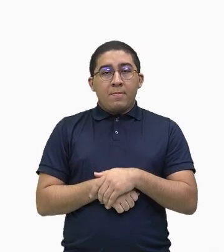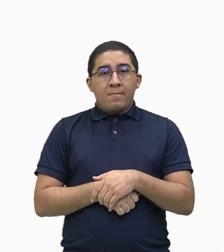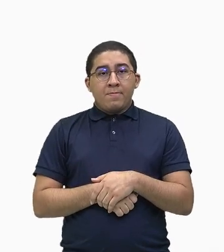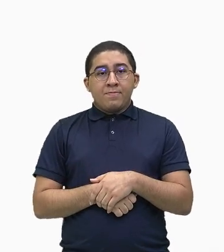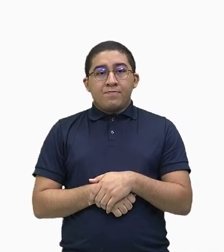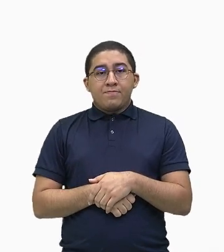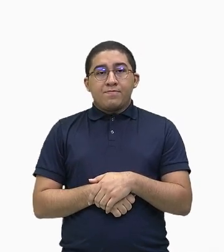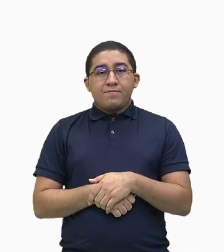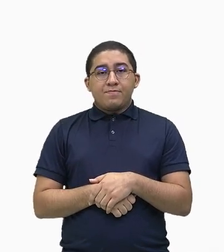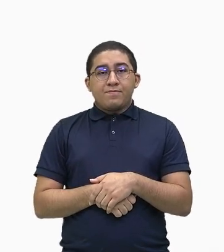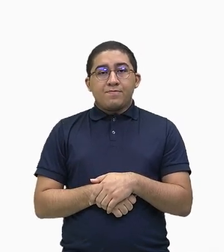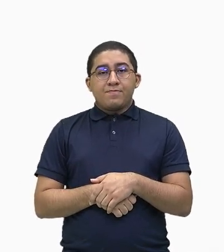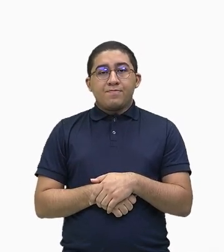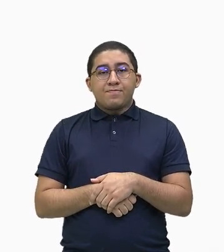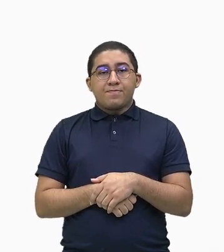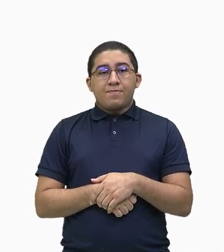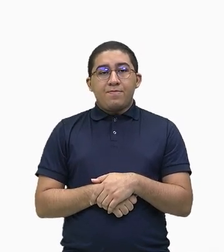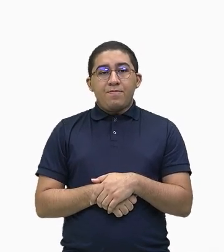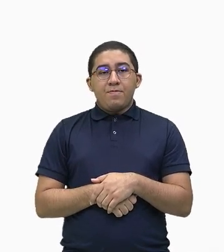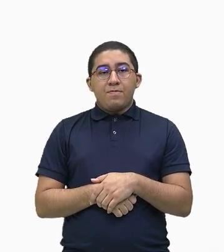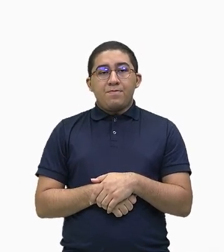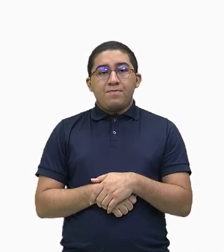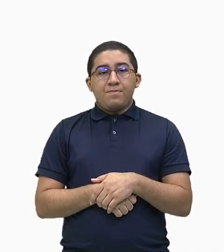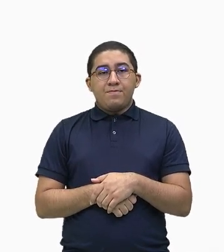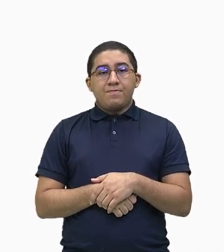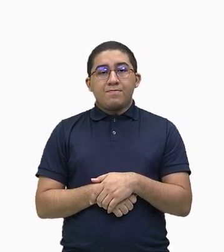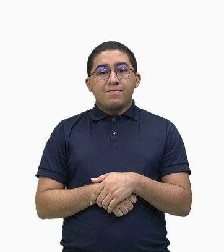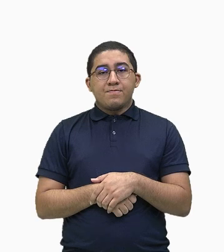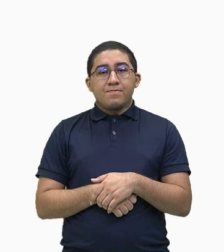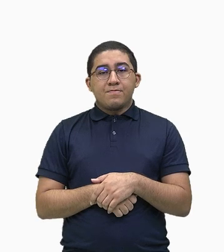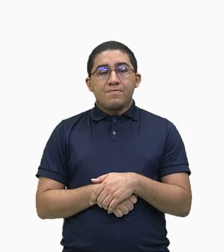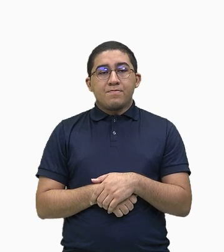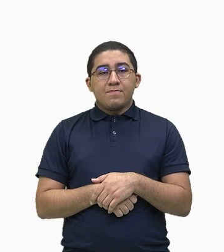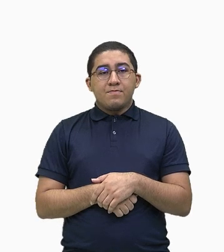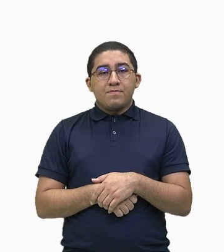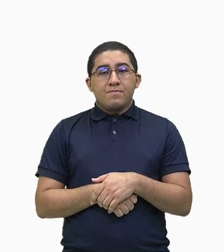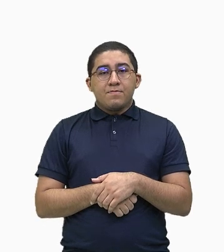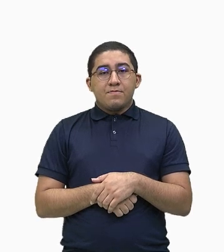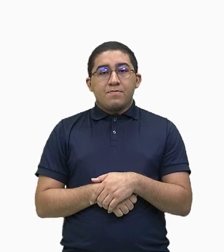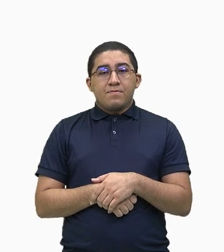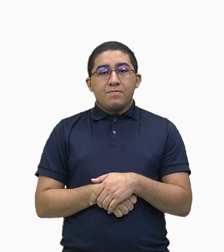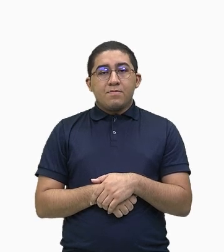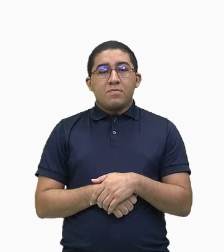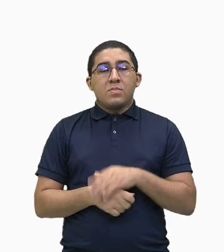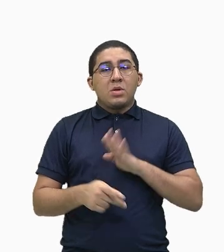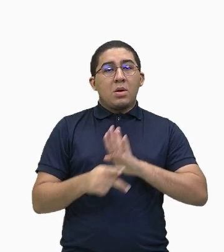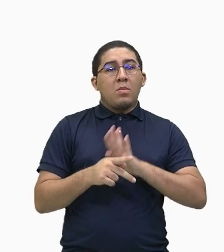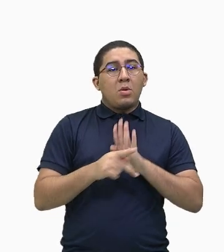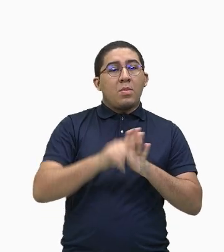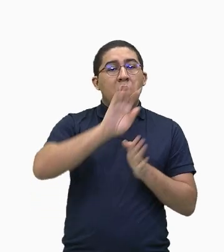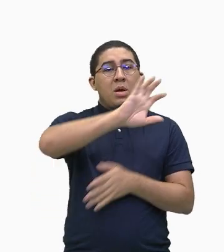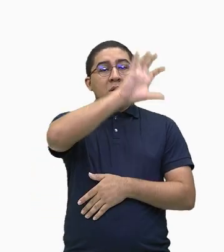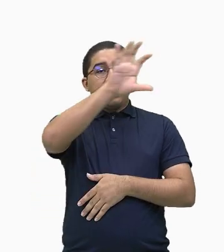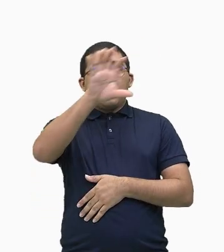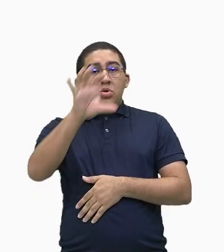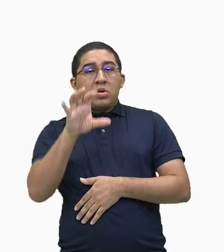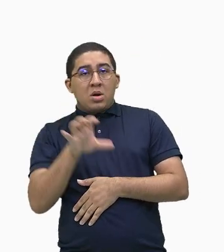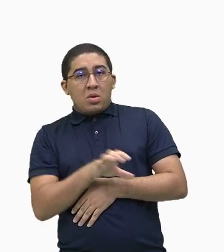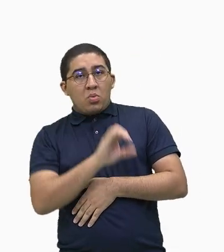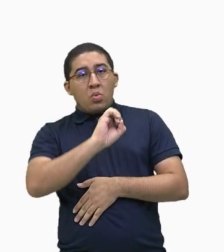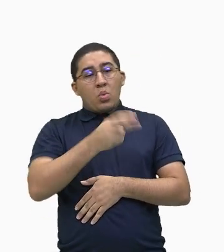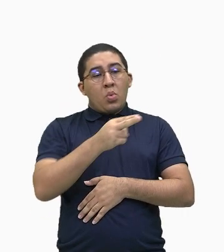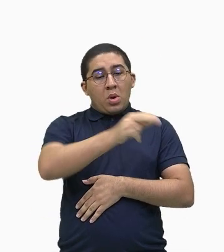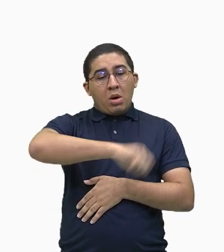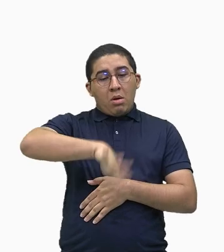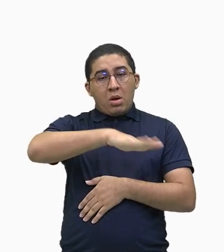nós chamamos de não oficiais, que são aqui o caso dos complexos regionais, ou regiões geoeconômicas, também